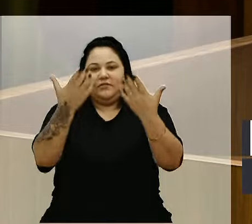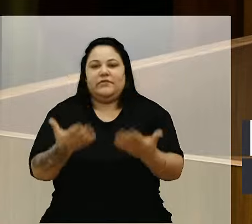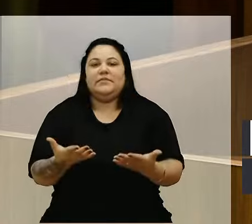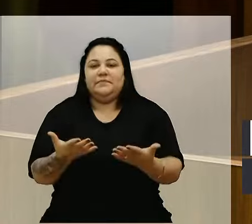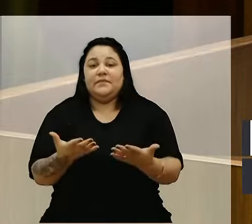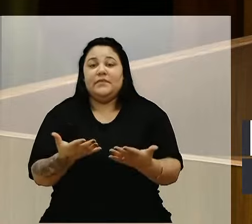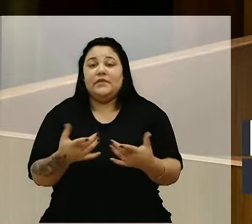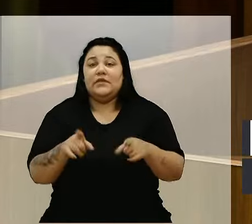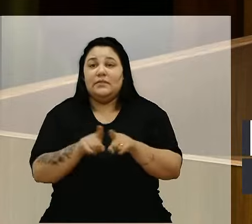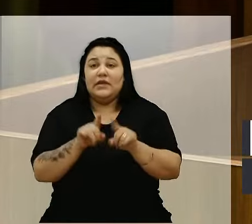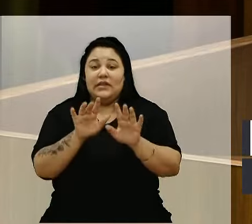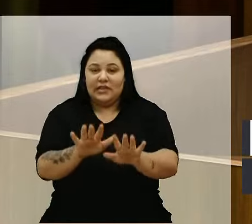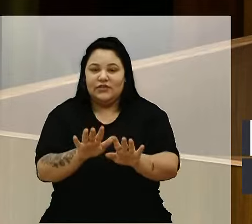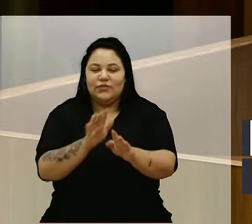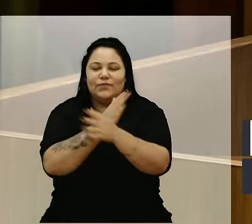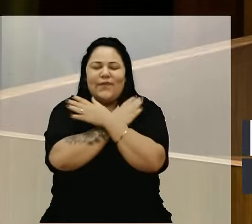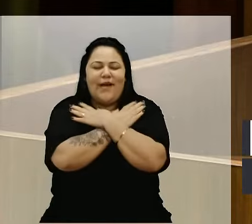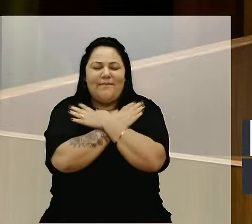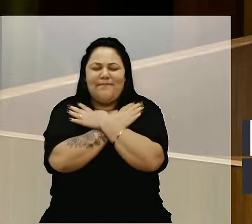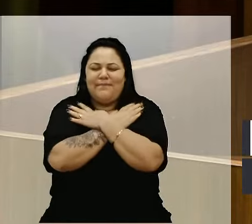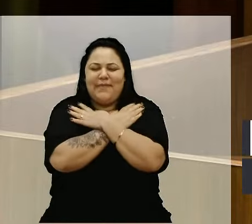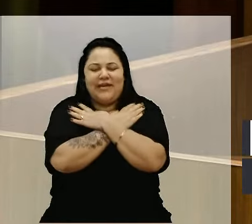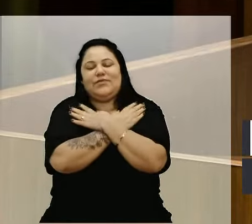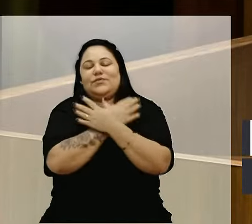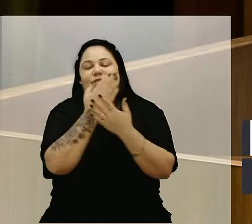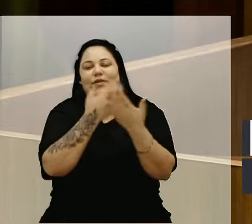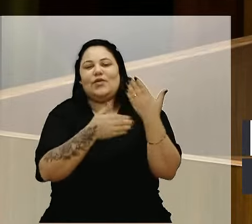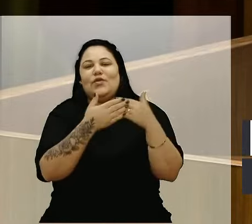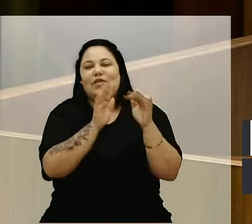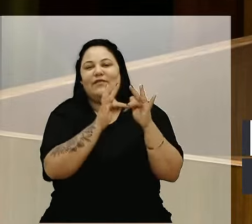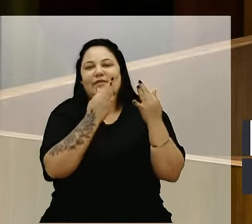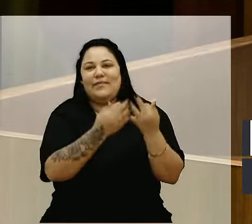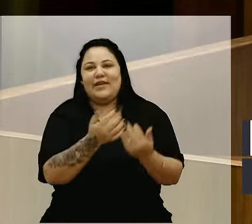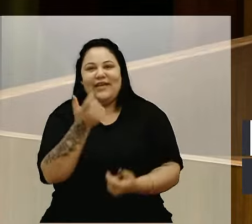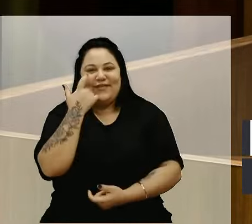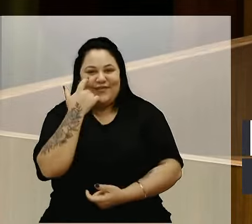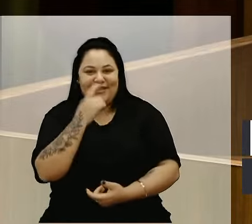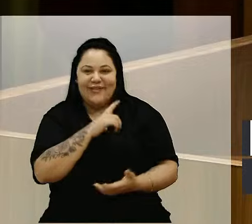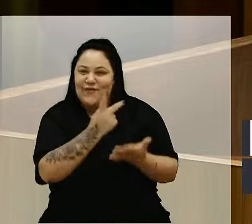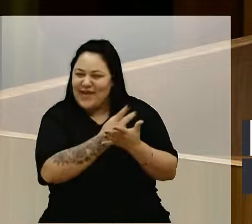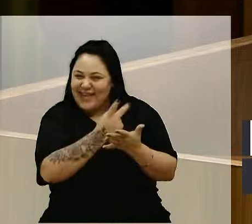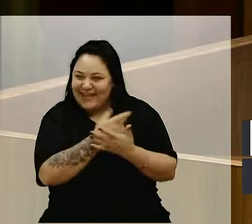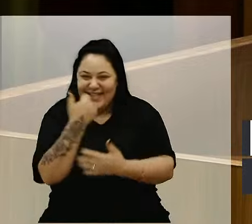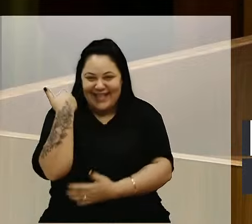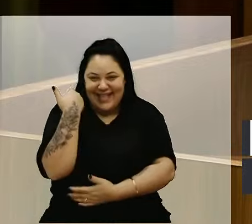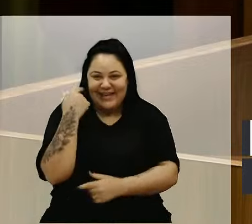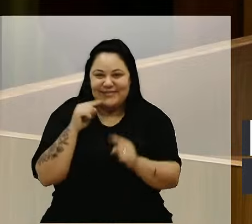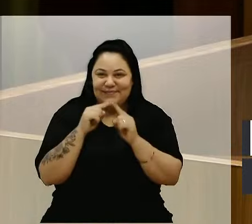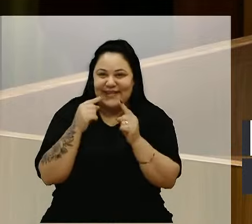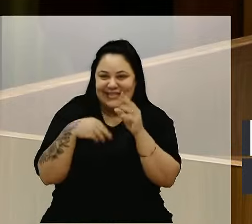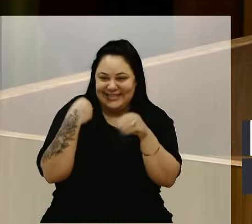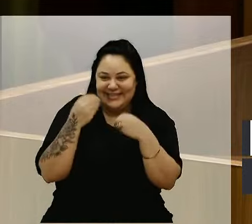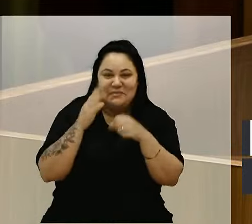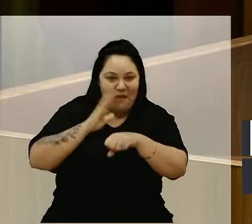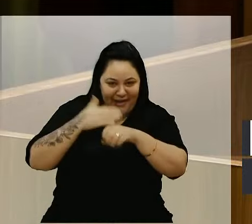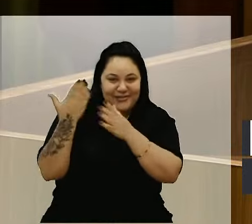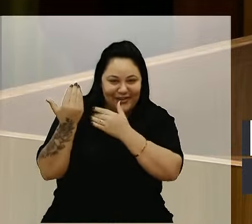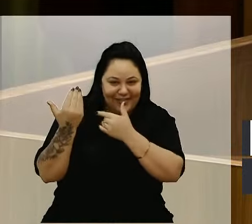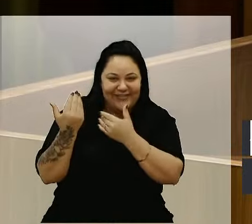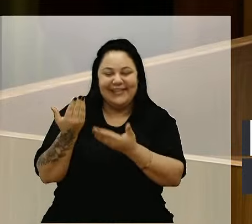E deixo um forte abraço a toda a tua família. Eu vi que teve um errinho aqui nas idades, mas sintam-se mais jovens.